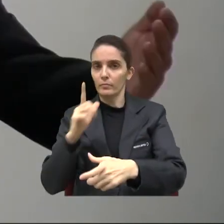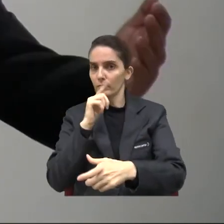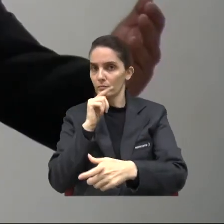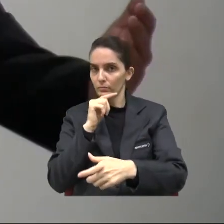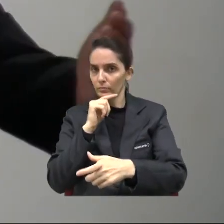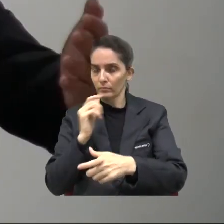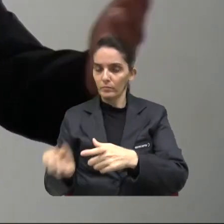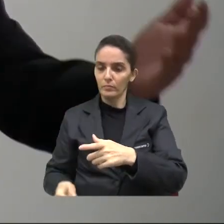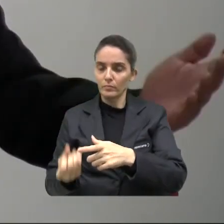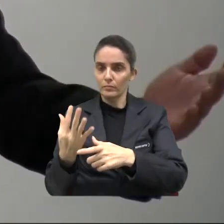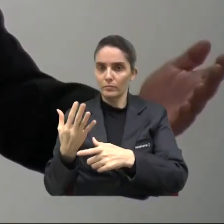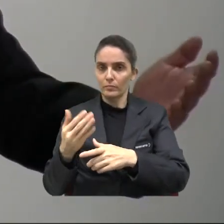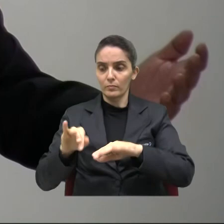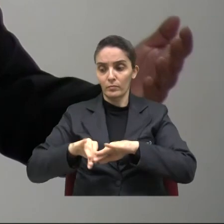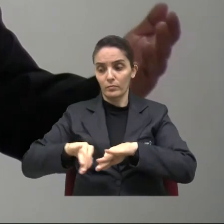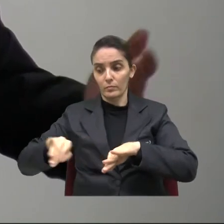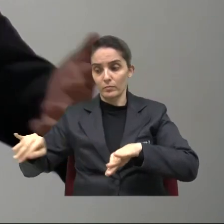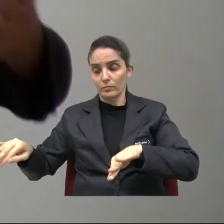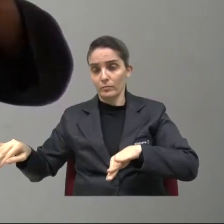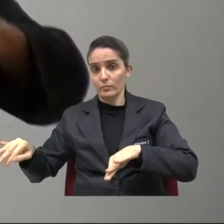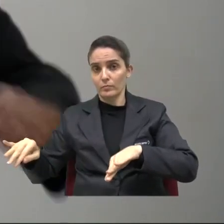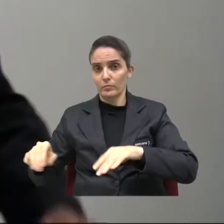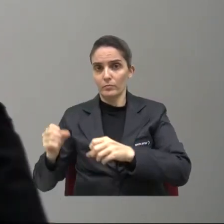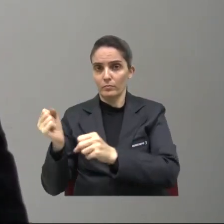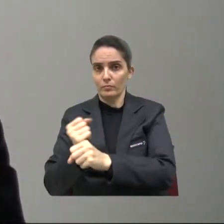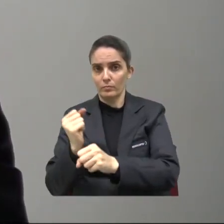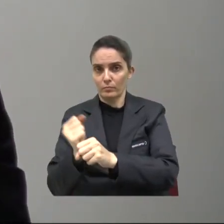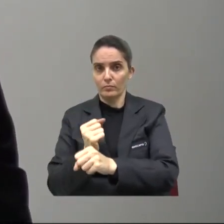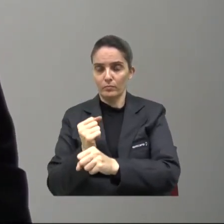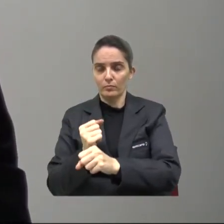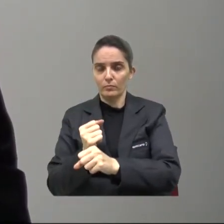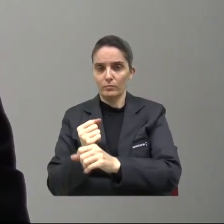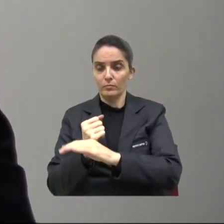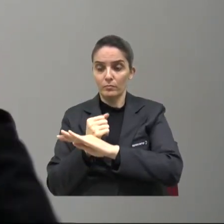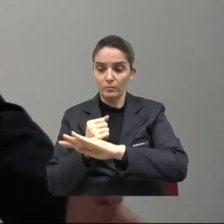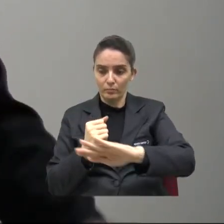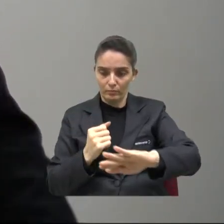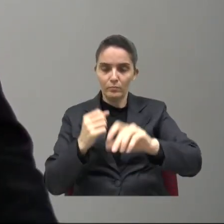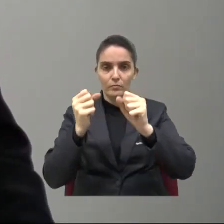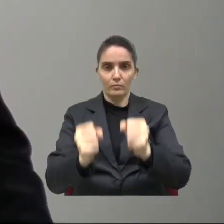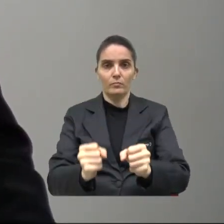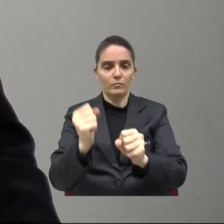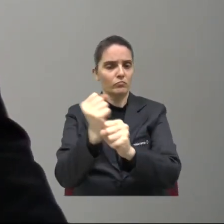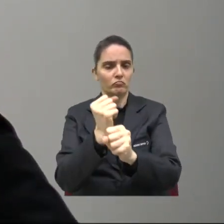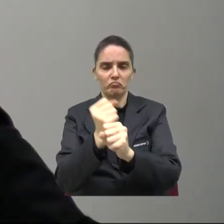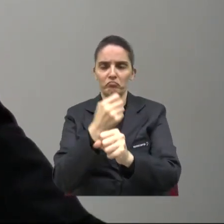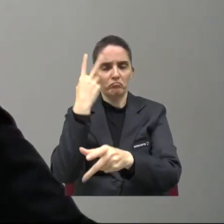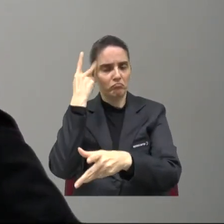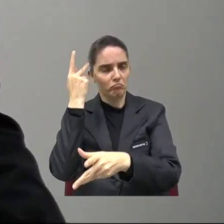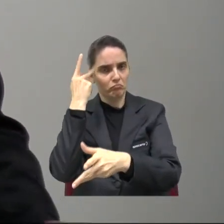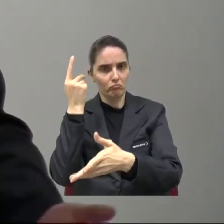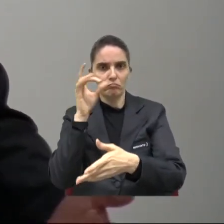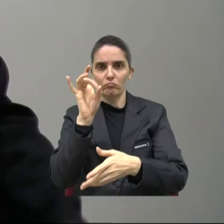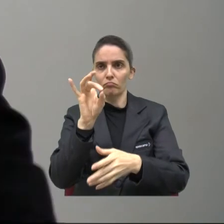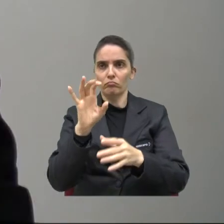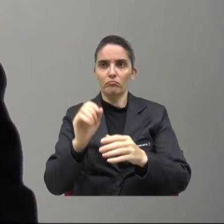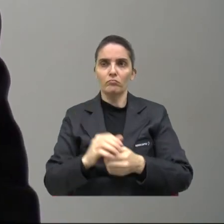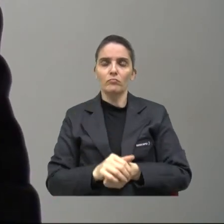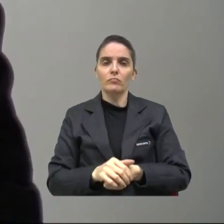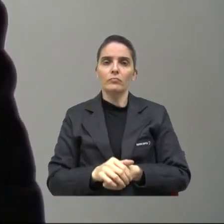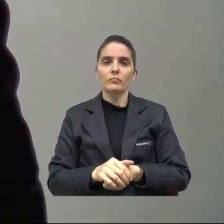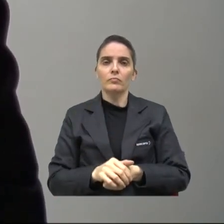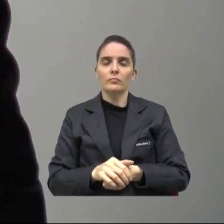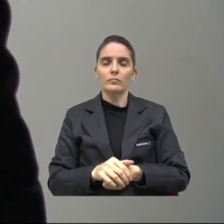da área de construção, segundo o Matias Raso, e o restante pode ser construído aqui com tranquilidade. Então, é só isso, e a